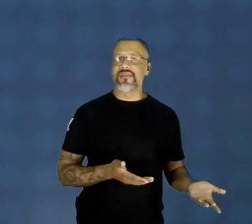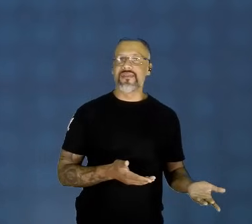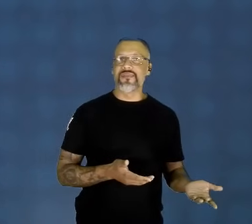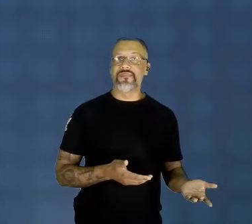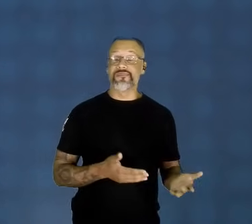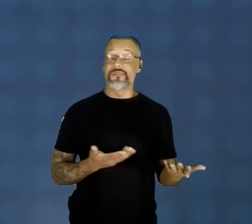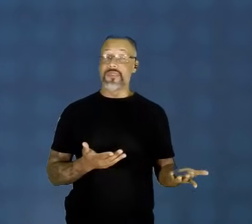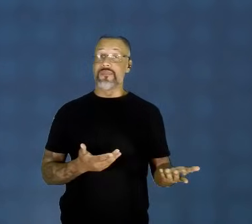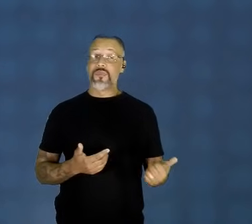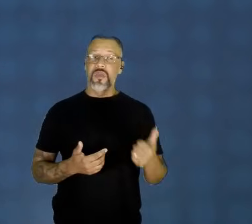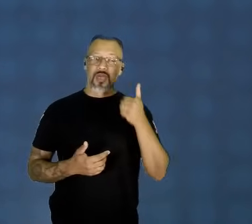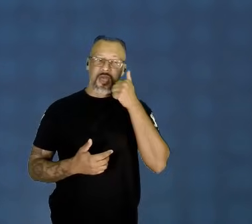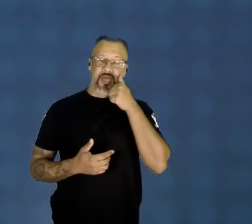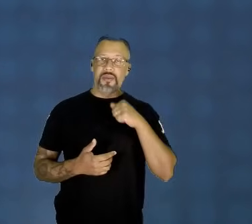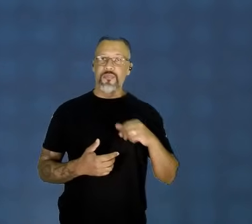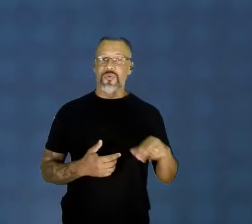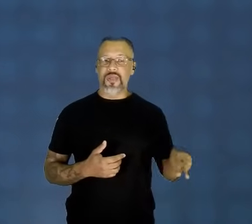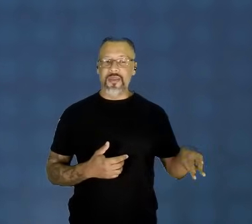veio,